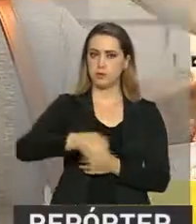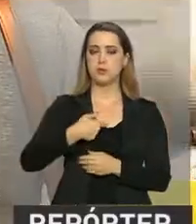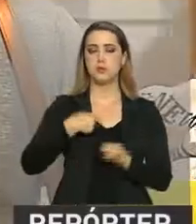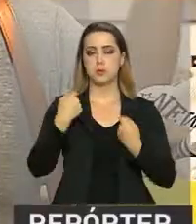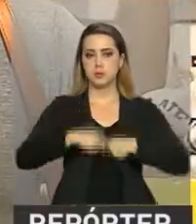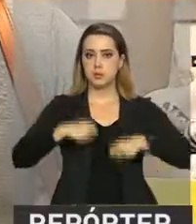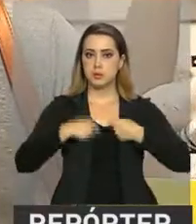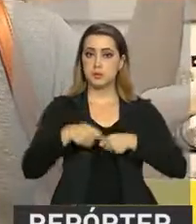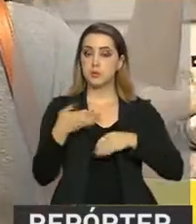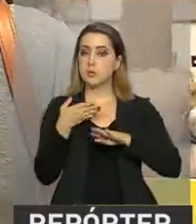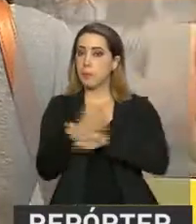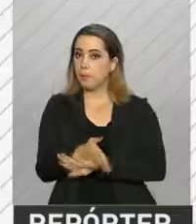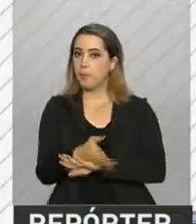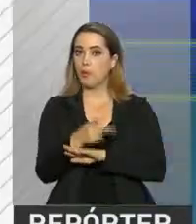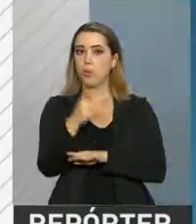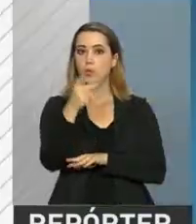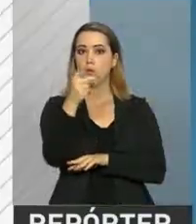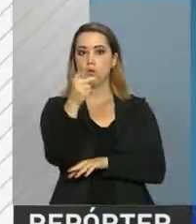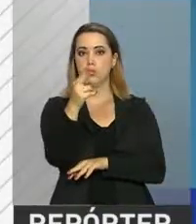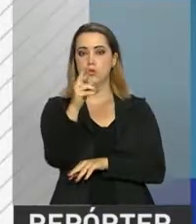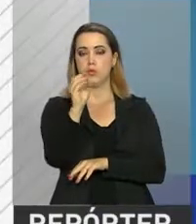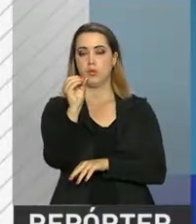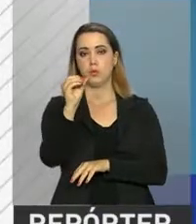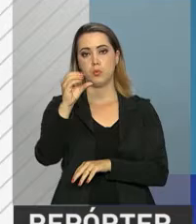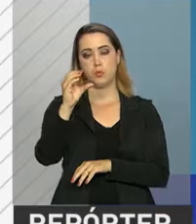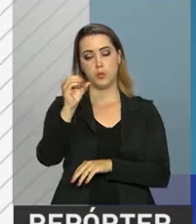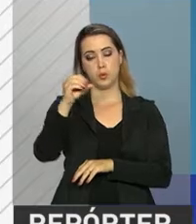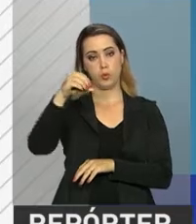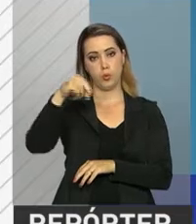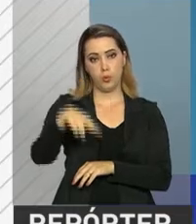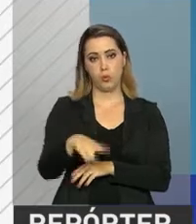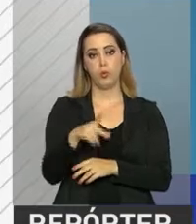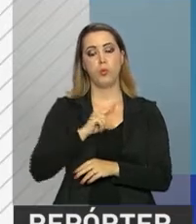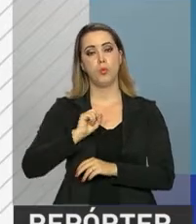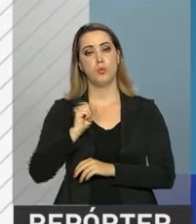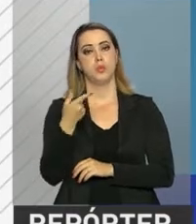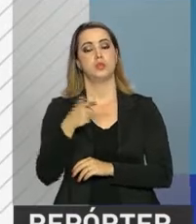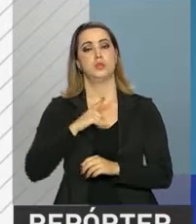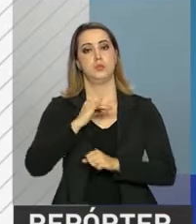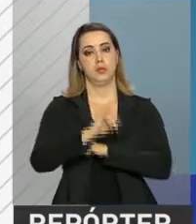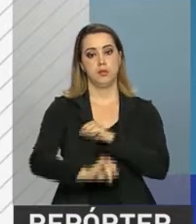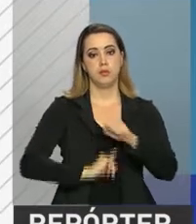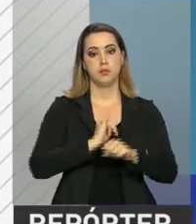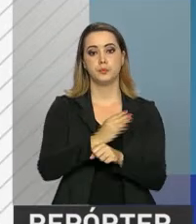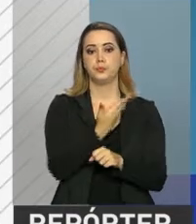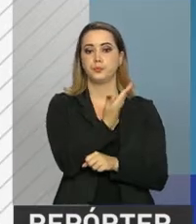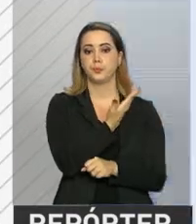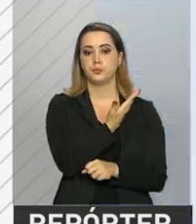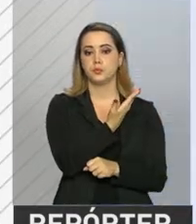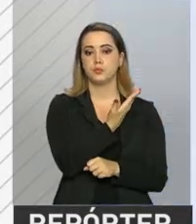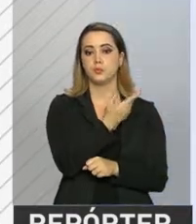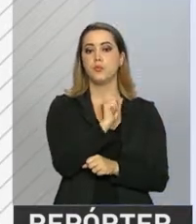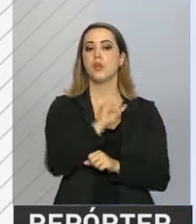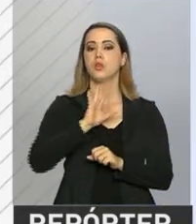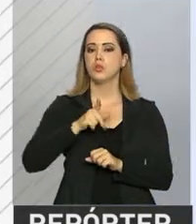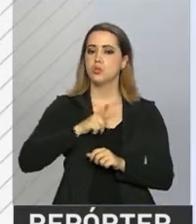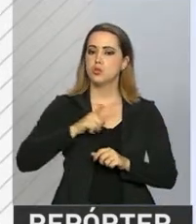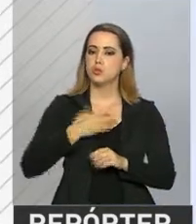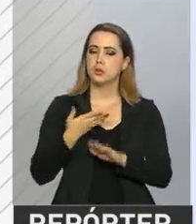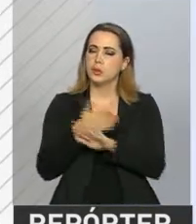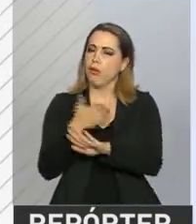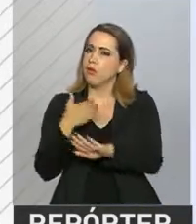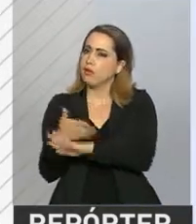deve recorrer ao procon e também ao portal consumidor ponto gov.br o serviço já conta com a adesão